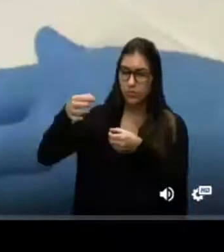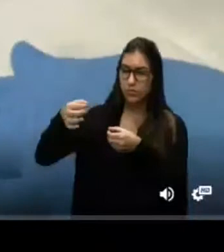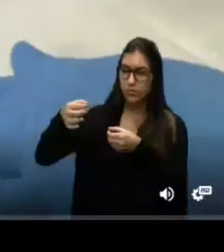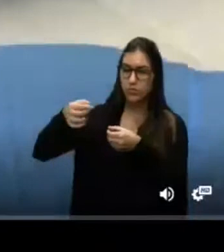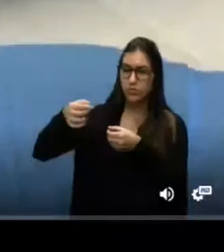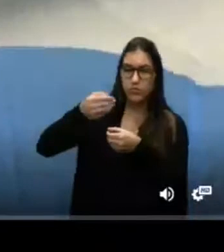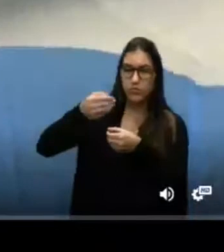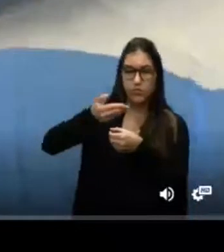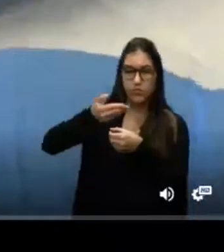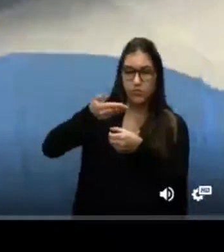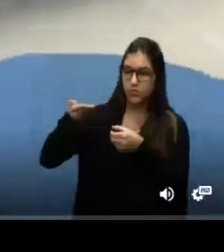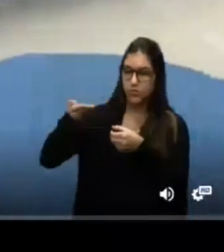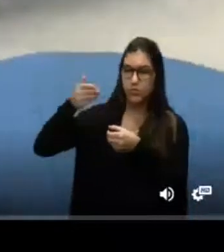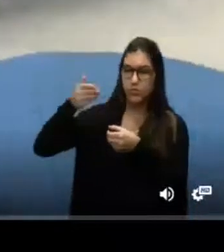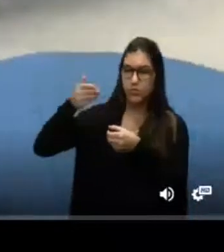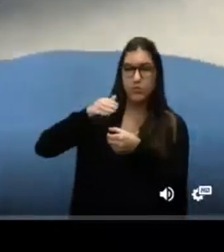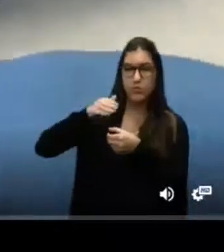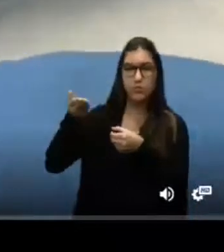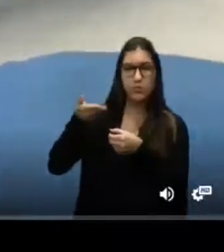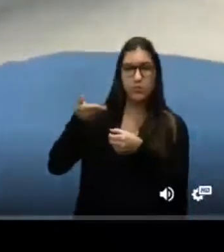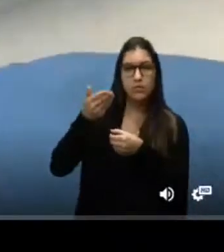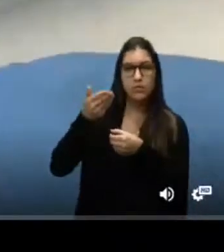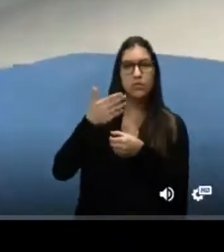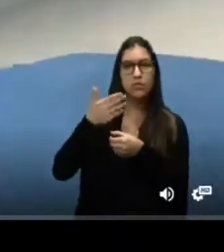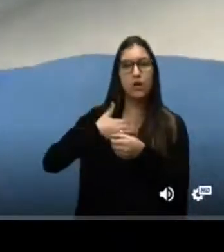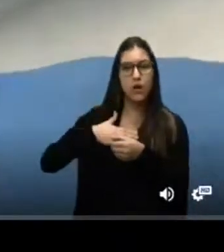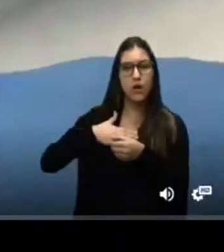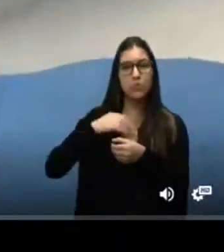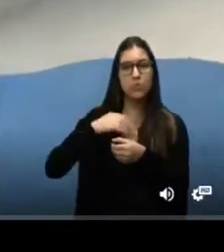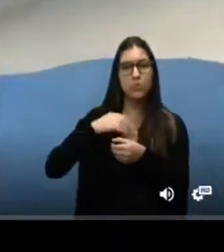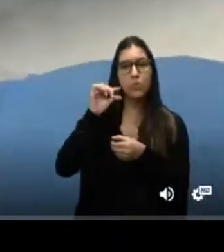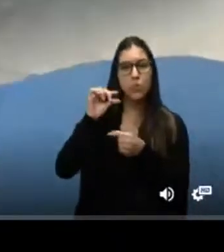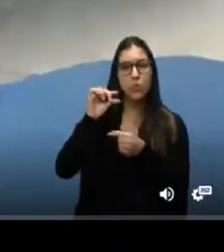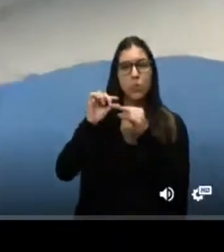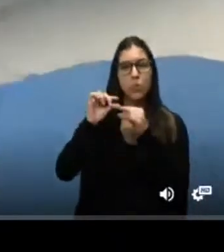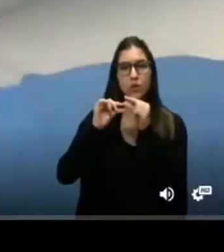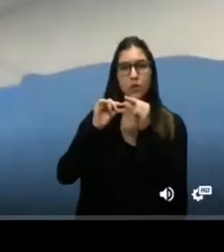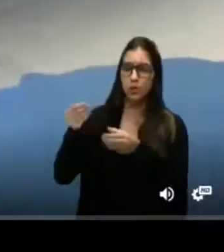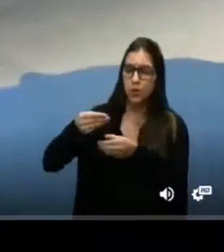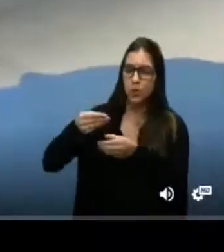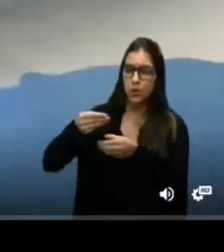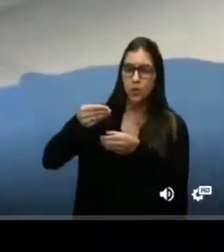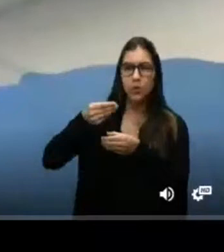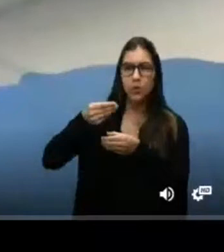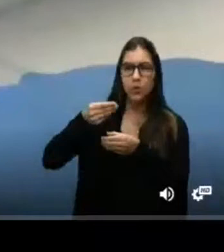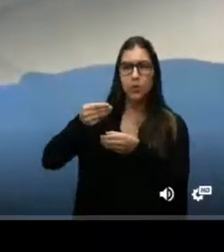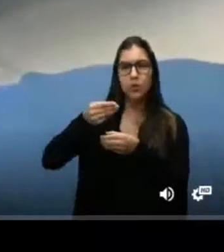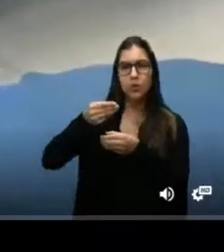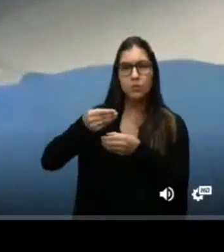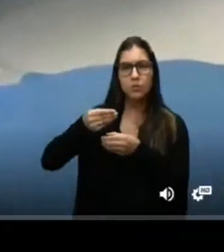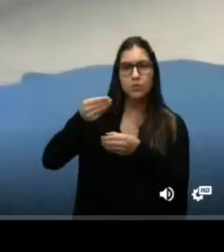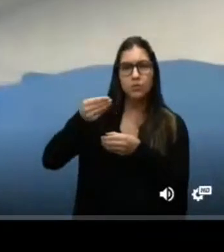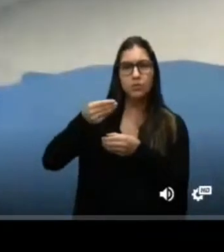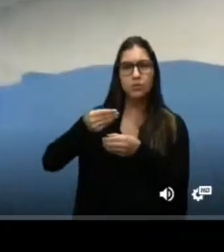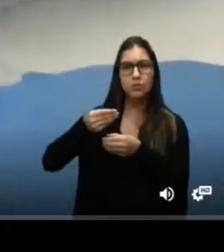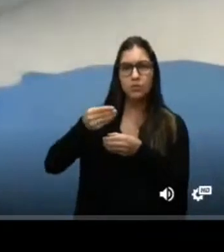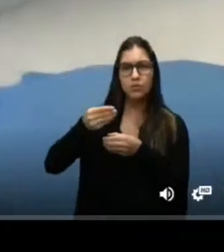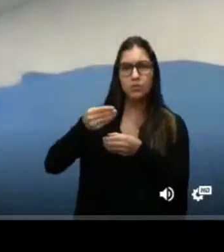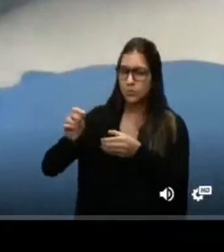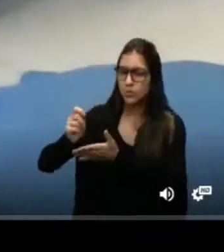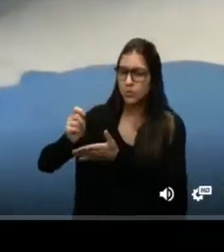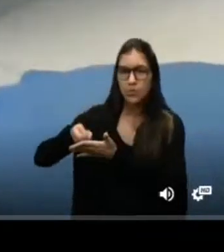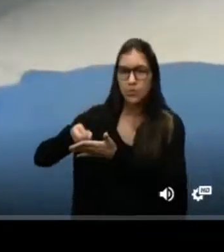esse composto, lentamente, pequenas quantidades, e vamos dando leves batidas sobre a bancada, para que